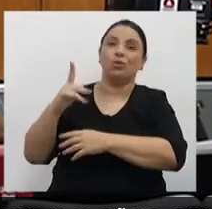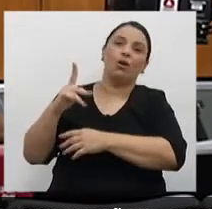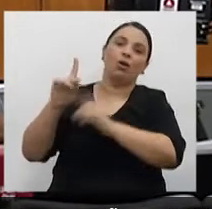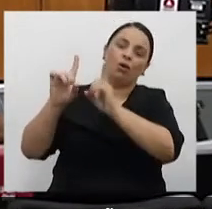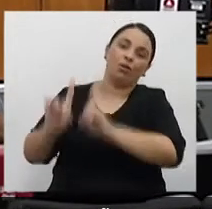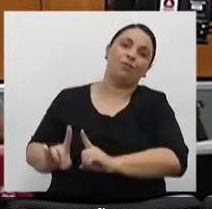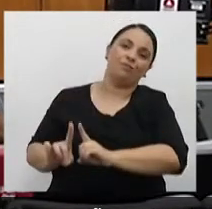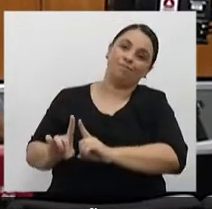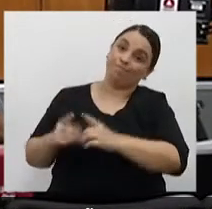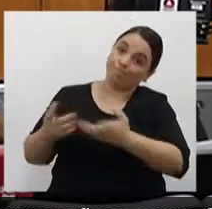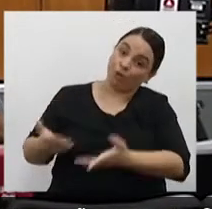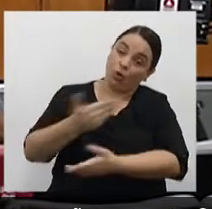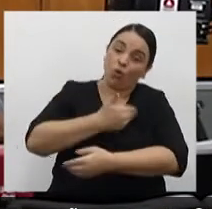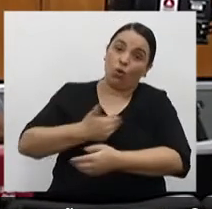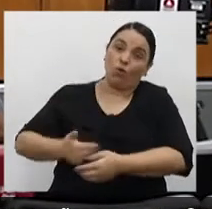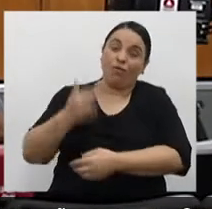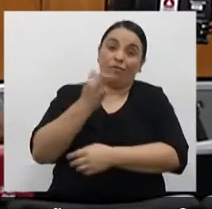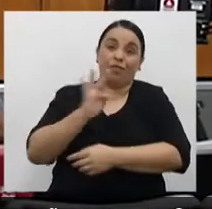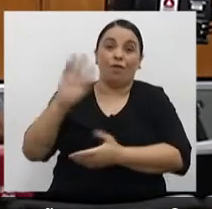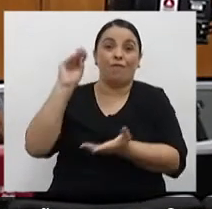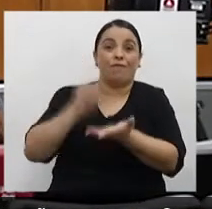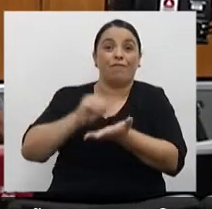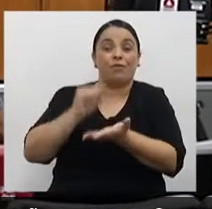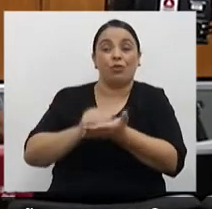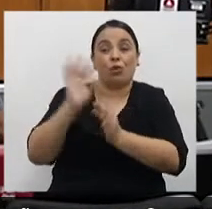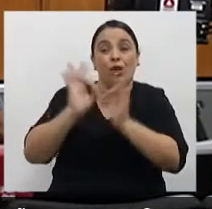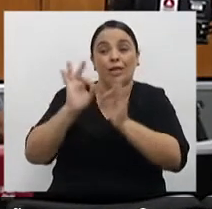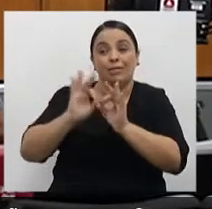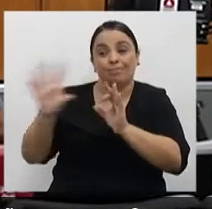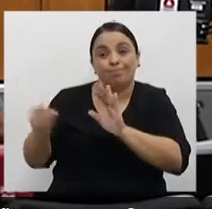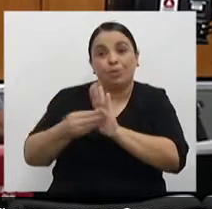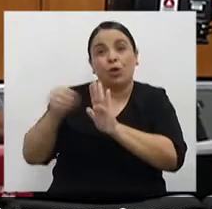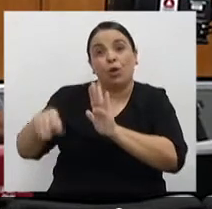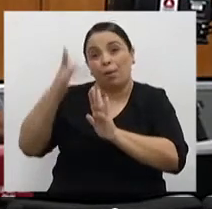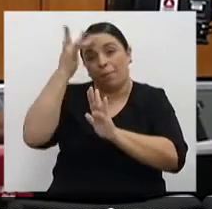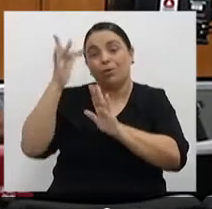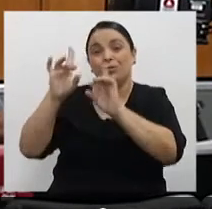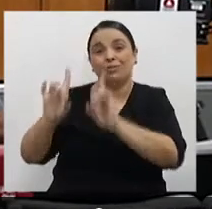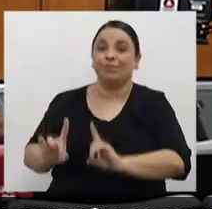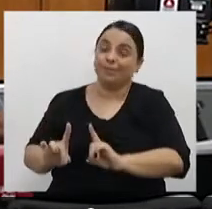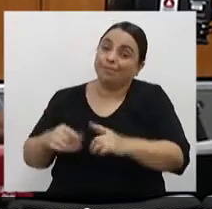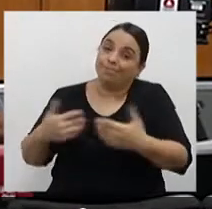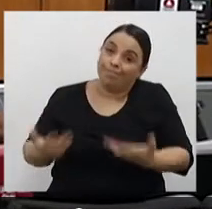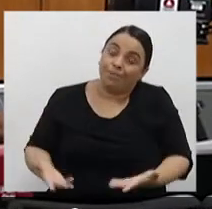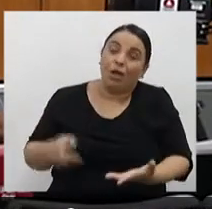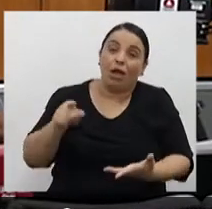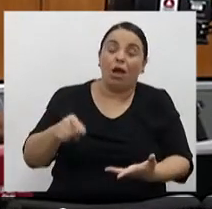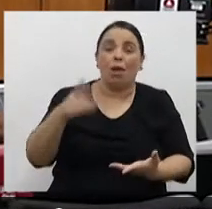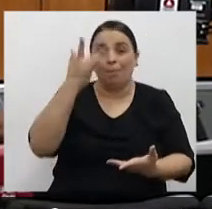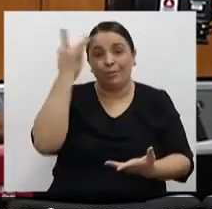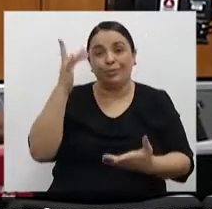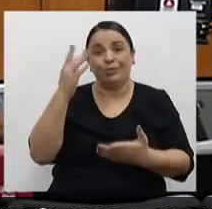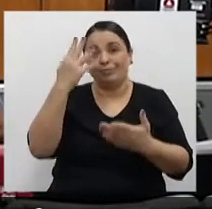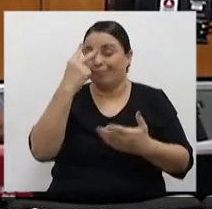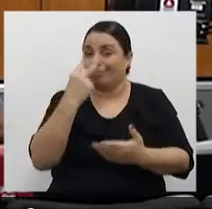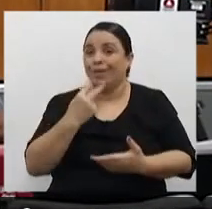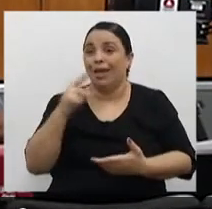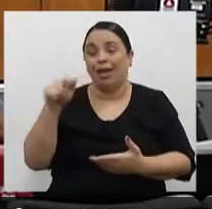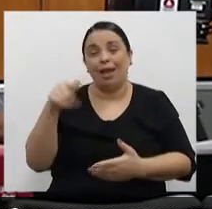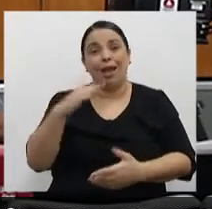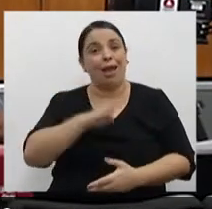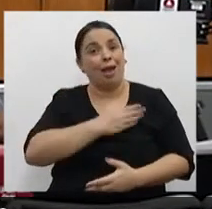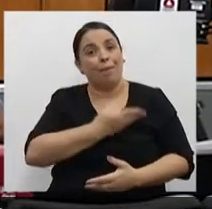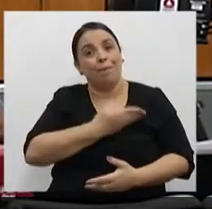correta desde o primeiro momento, e mais uma vida foi perdida por não receber a vacina. Isso é muito triste,